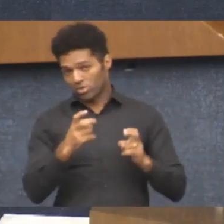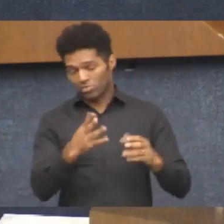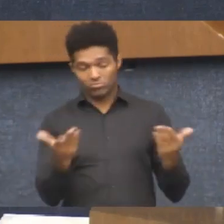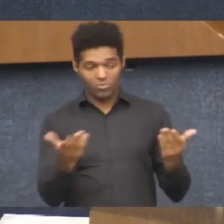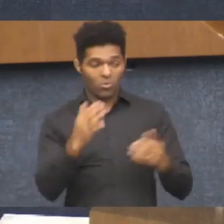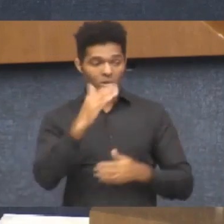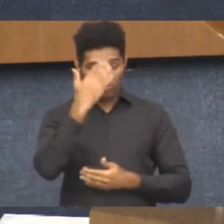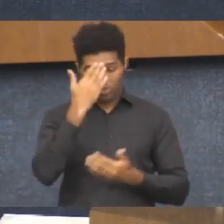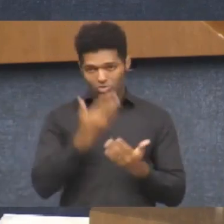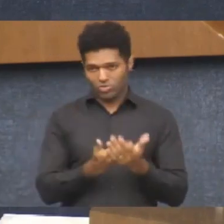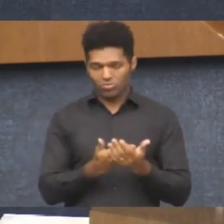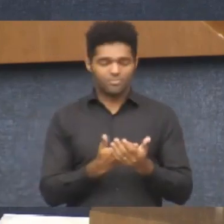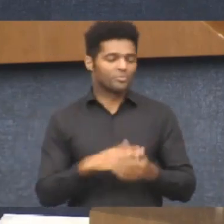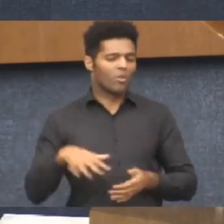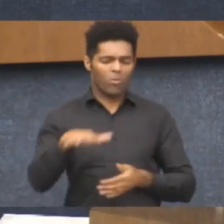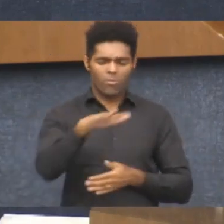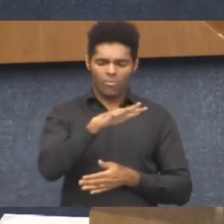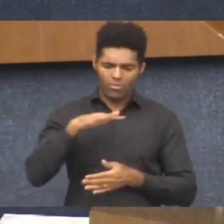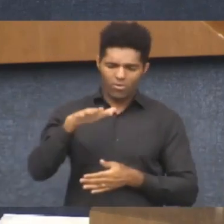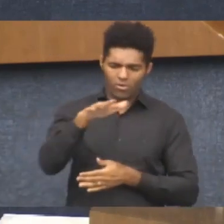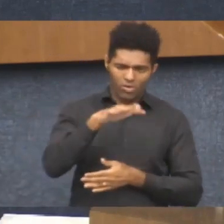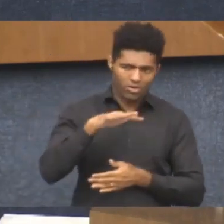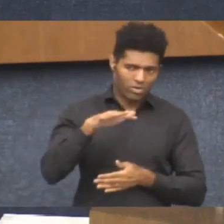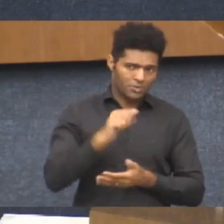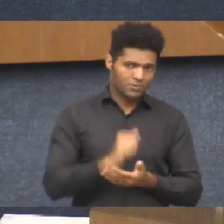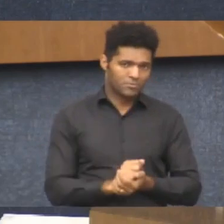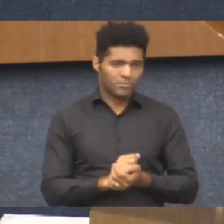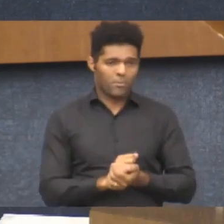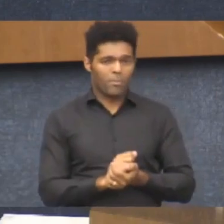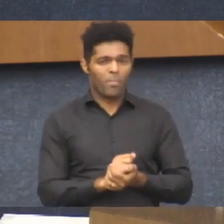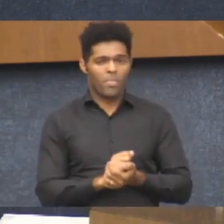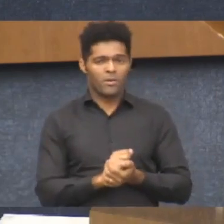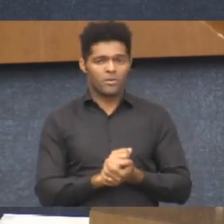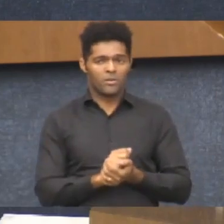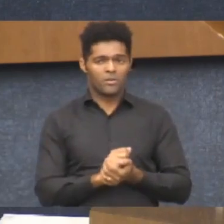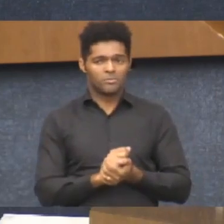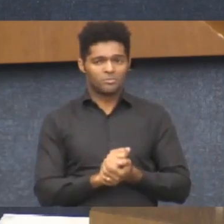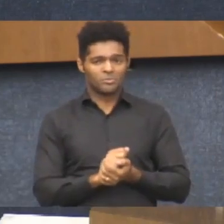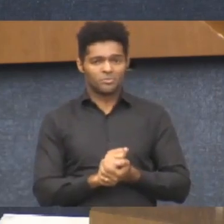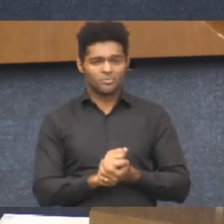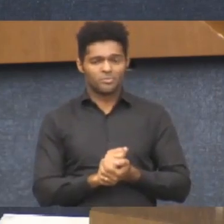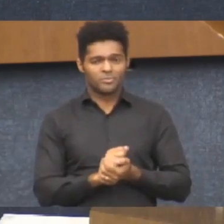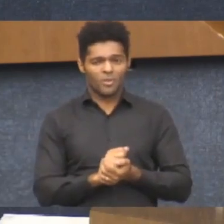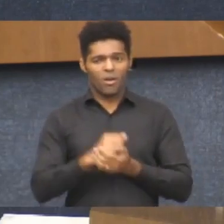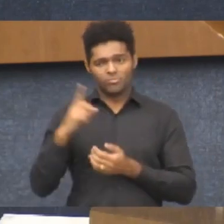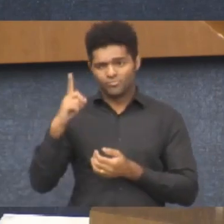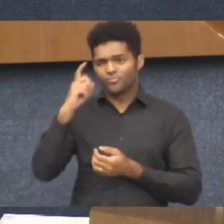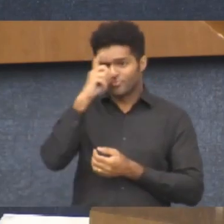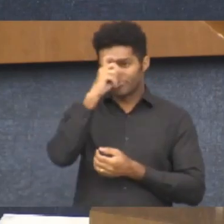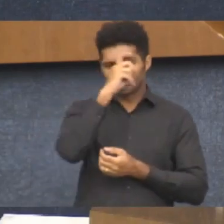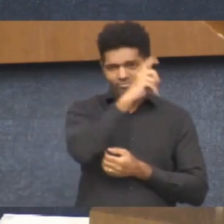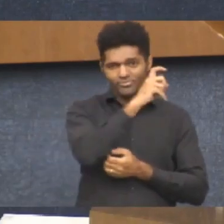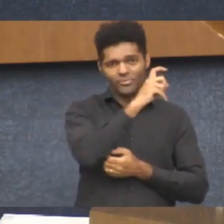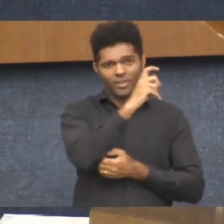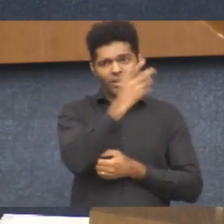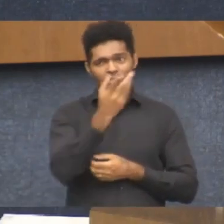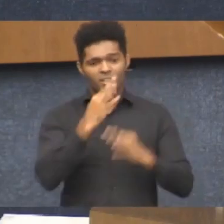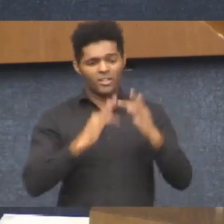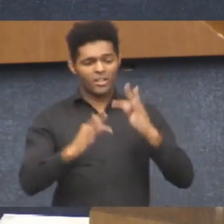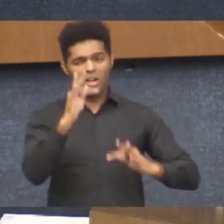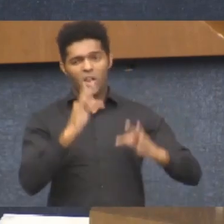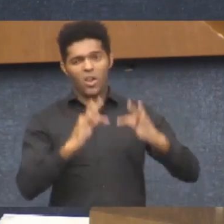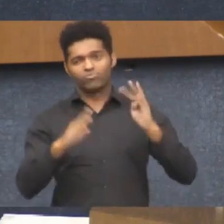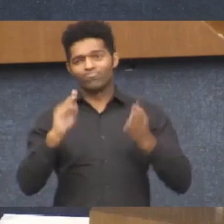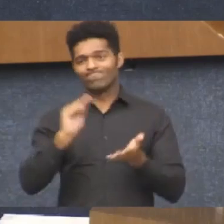assim, né, que é um espaço de maior complexidade com a menor tecnologia. E aí